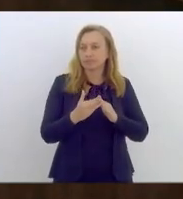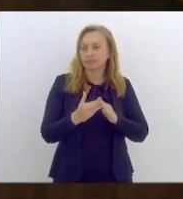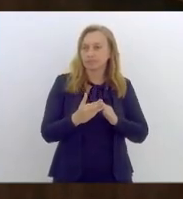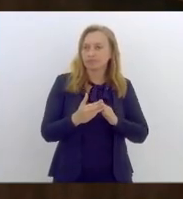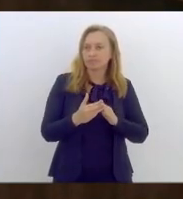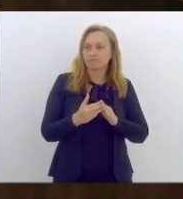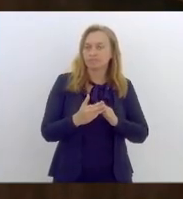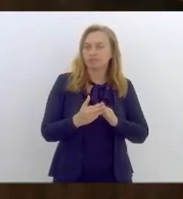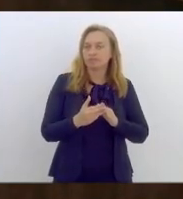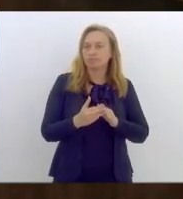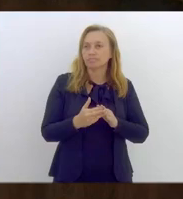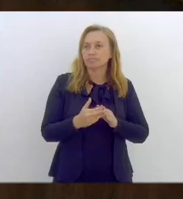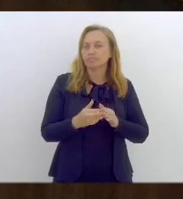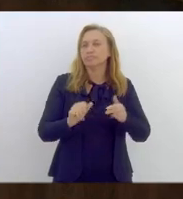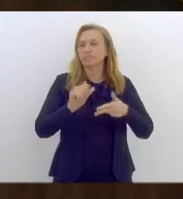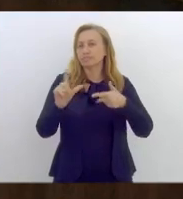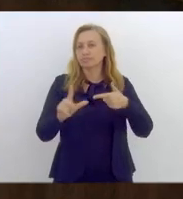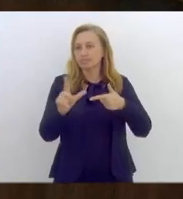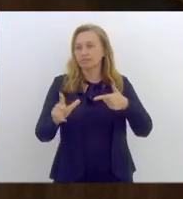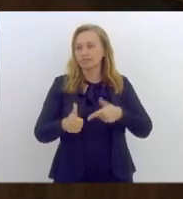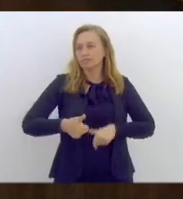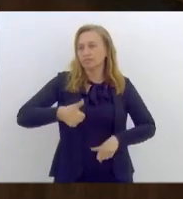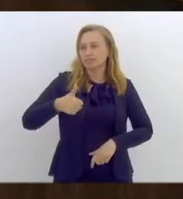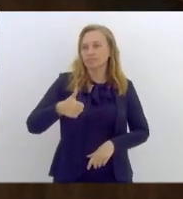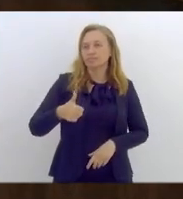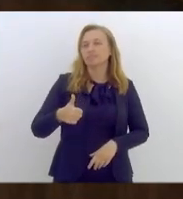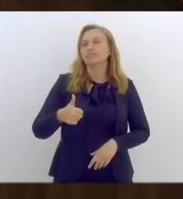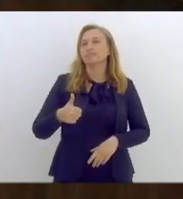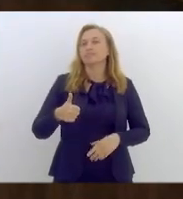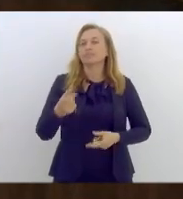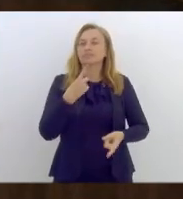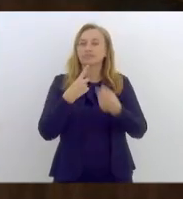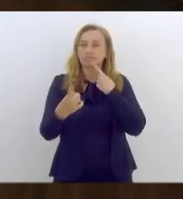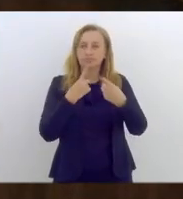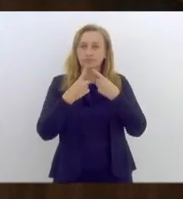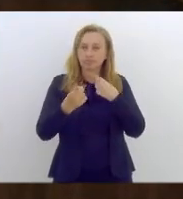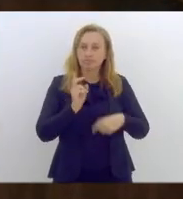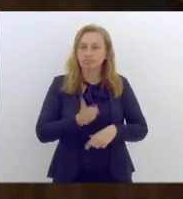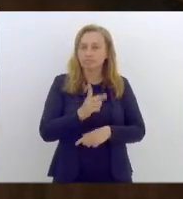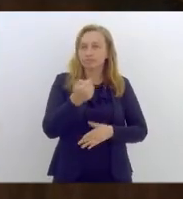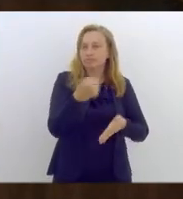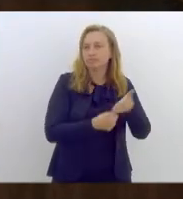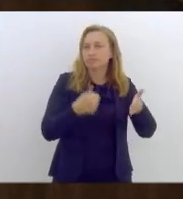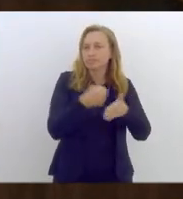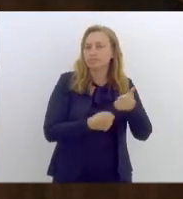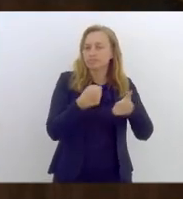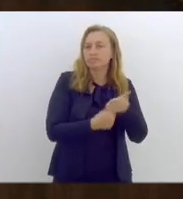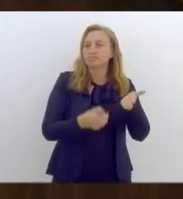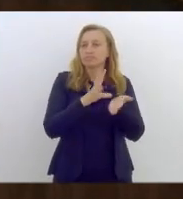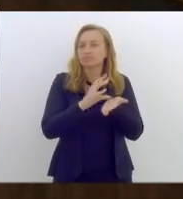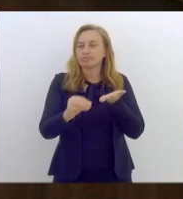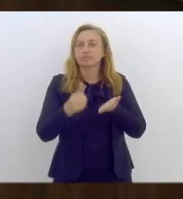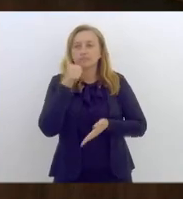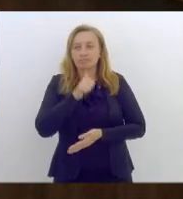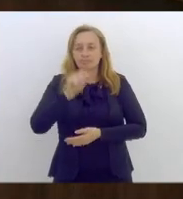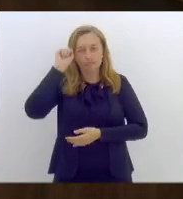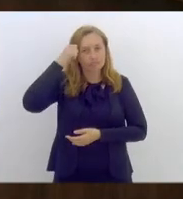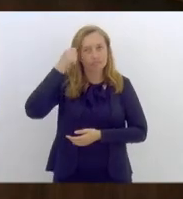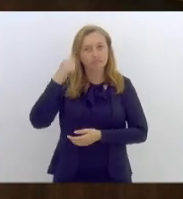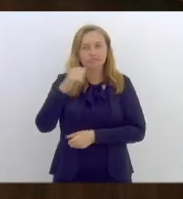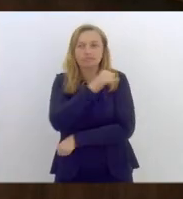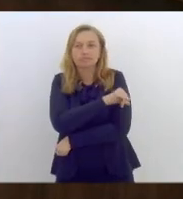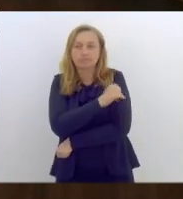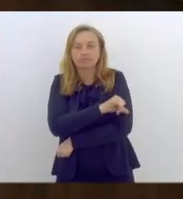a instituiu um fórum permanente aberto ao diálogo constante com as lutas e com as pautas das mulheres negras do Rio de Janeiro